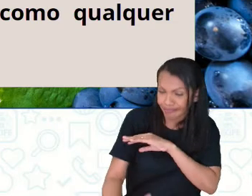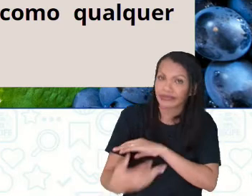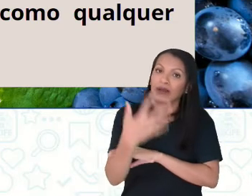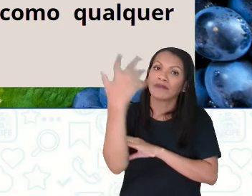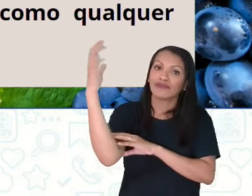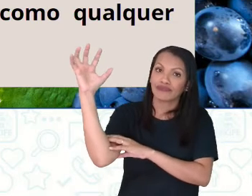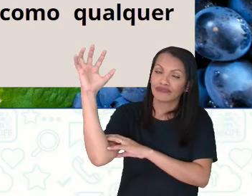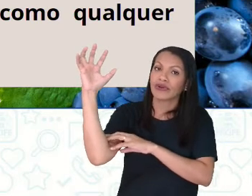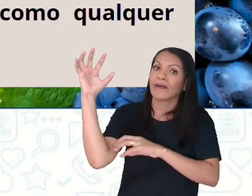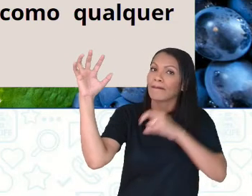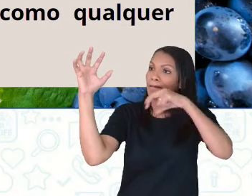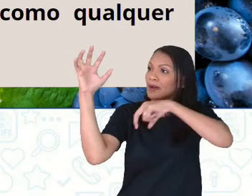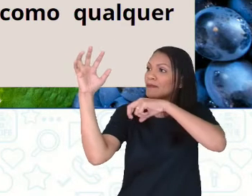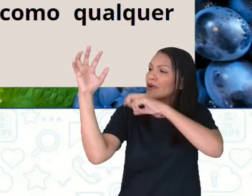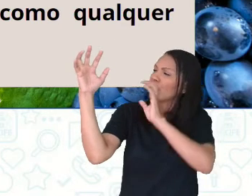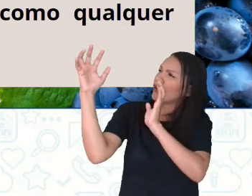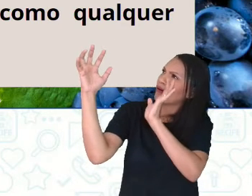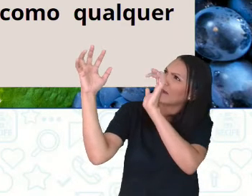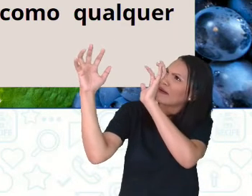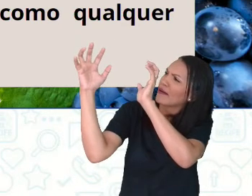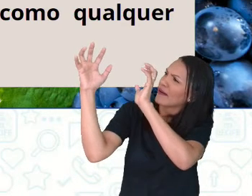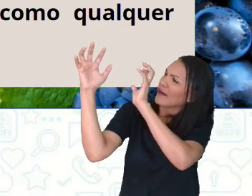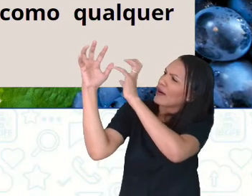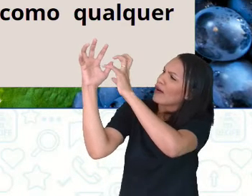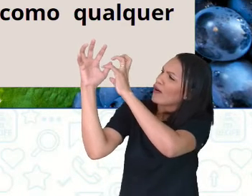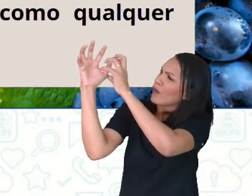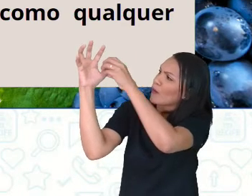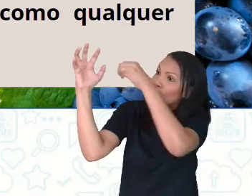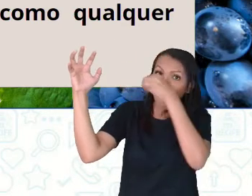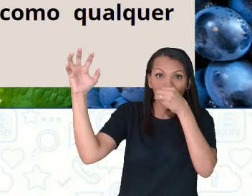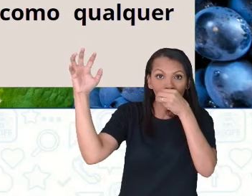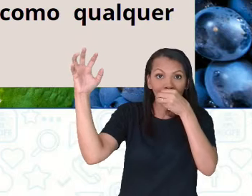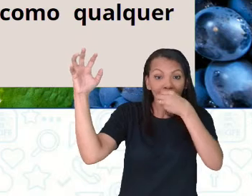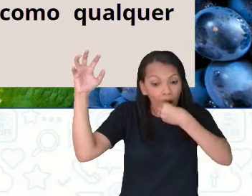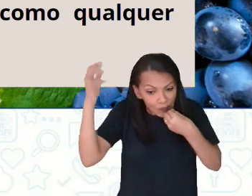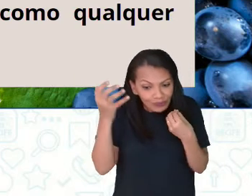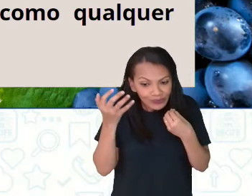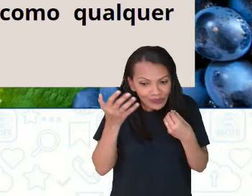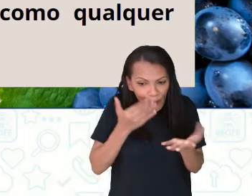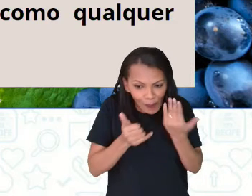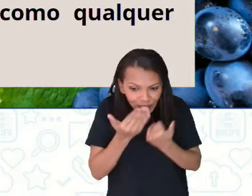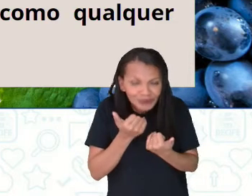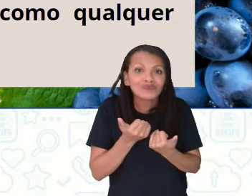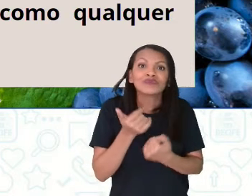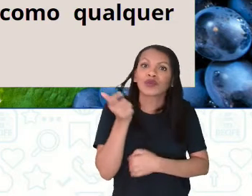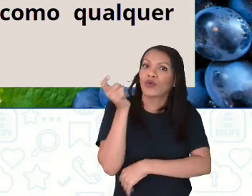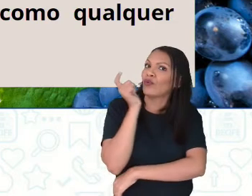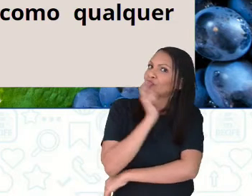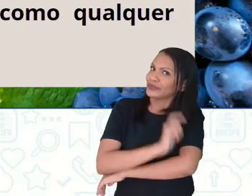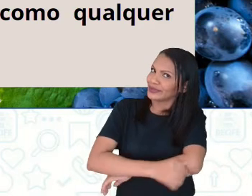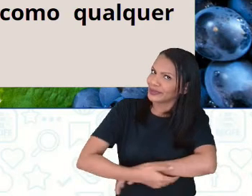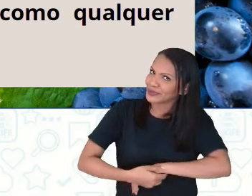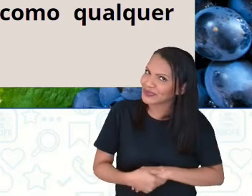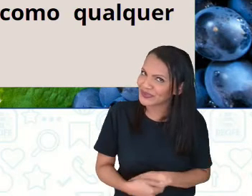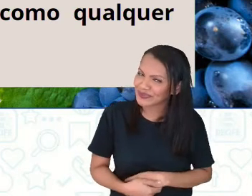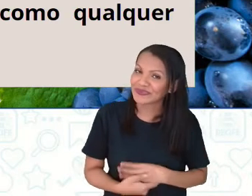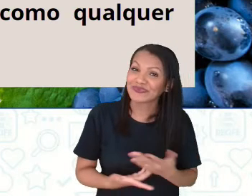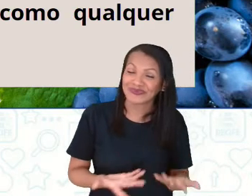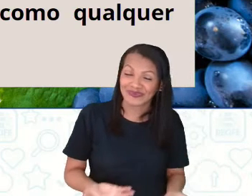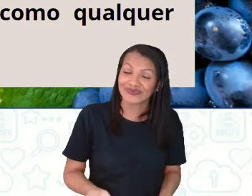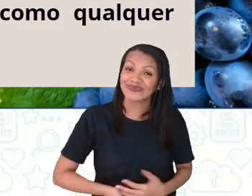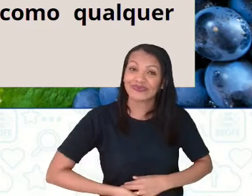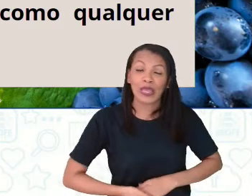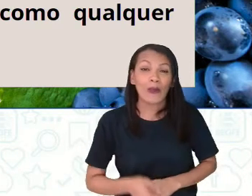a pata e conseguiu. Eita, aqui a gente já tem uma mudança, ele conseguiu. Com avidez, já que ele